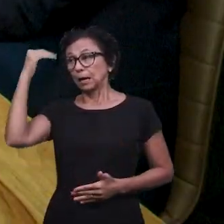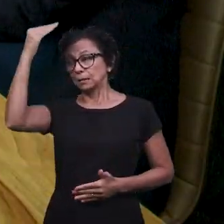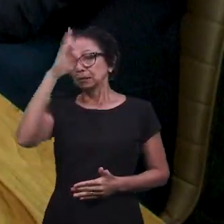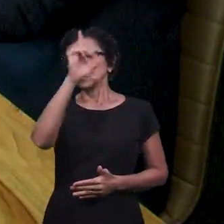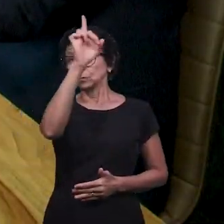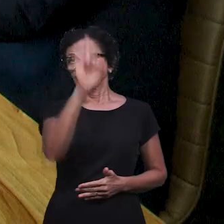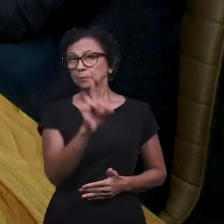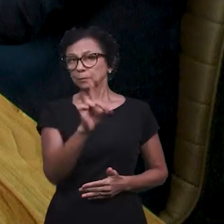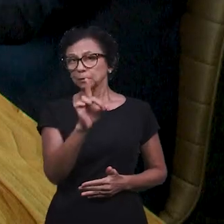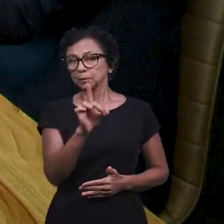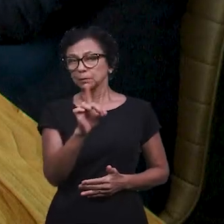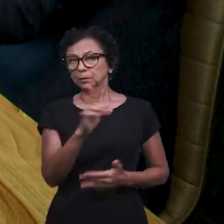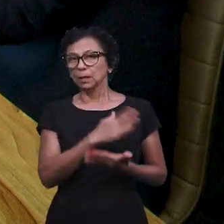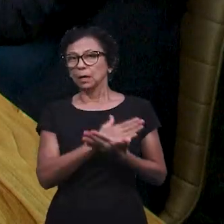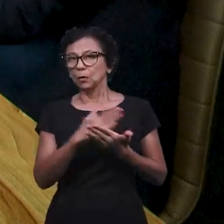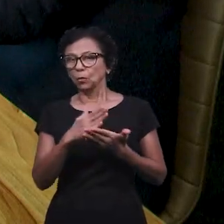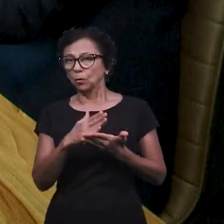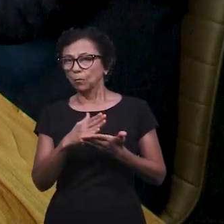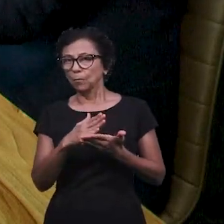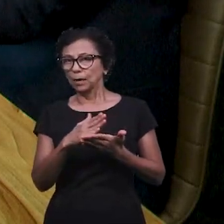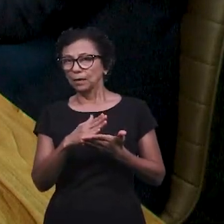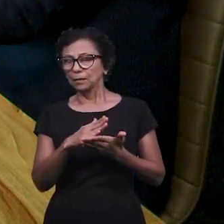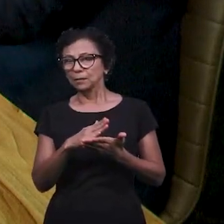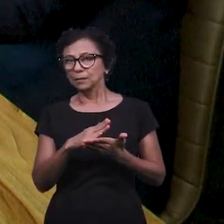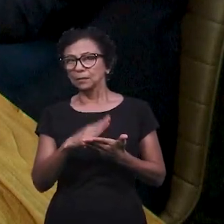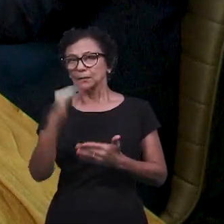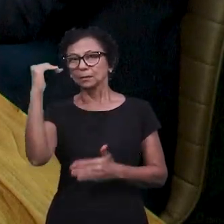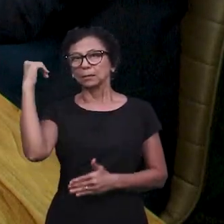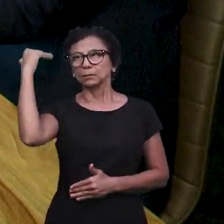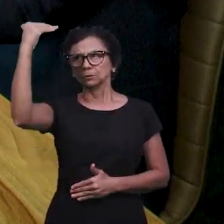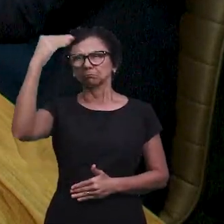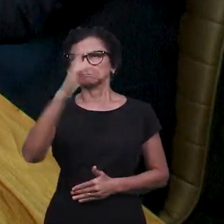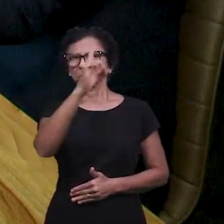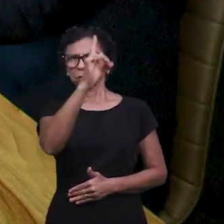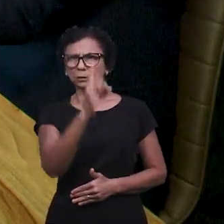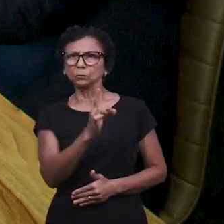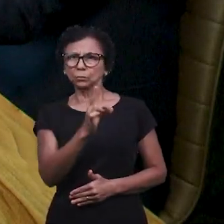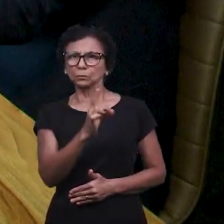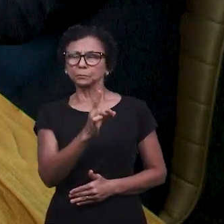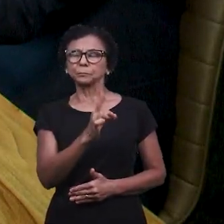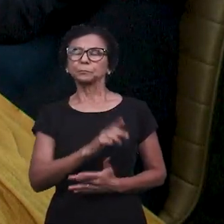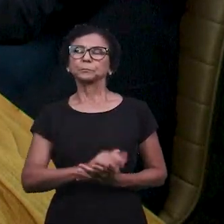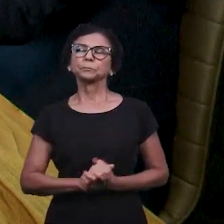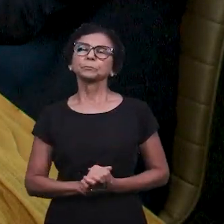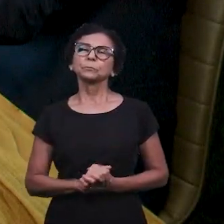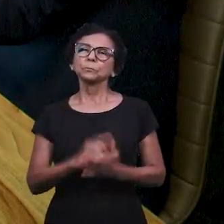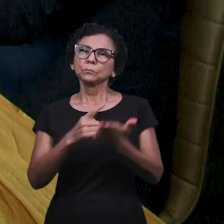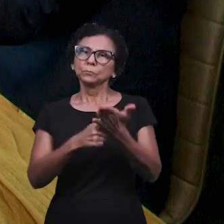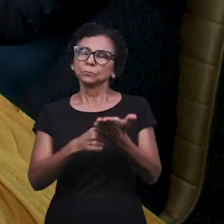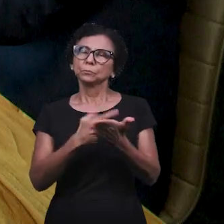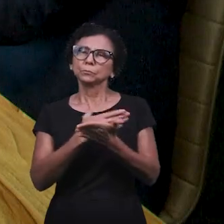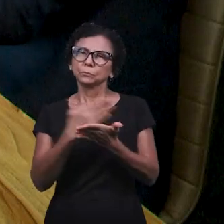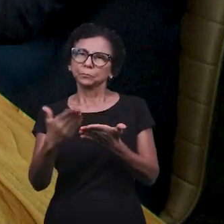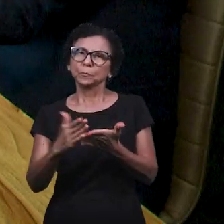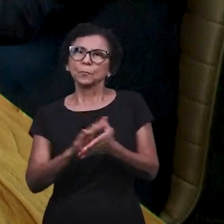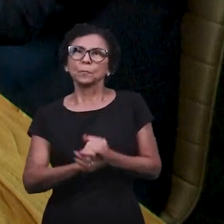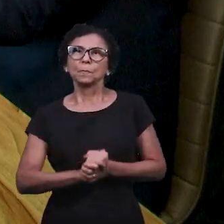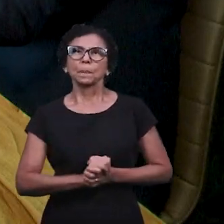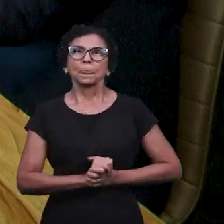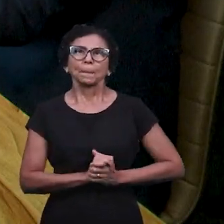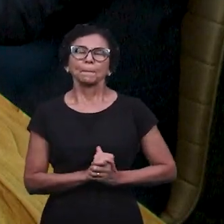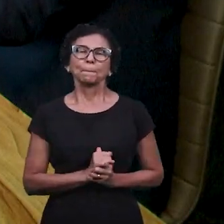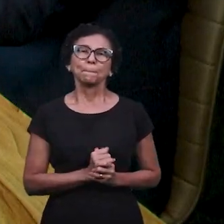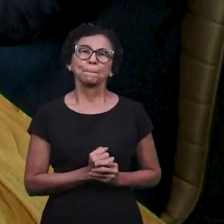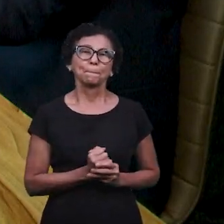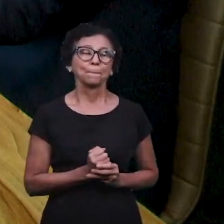O comprometimento tem que ser de todos, mas começa pela alta gestão, pela alta direção. Há uma frase que diz, nada pior do que um bom conselho